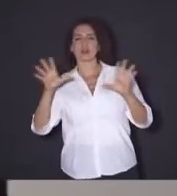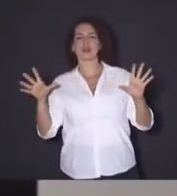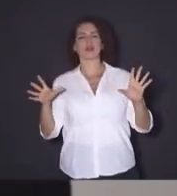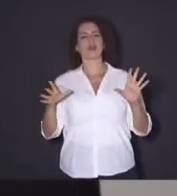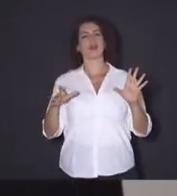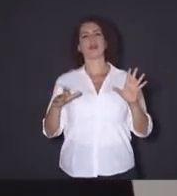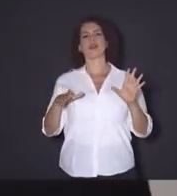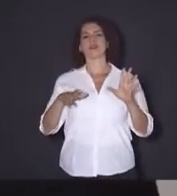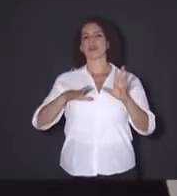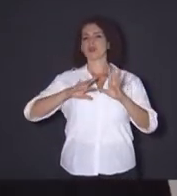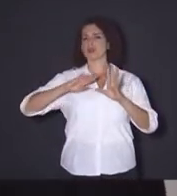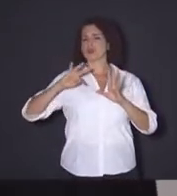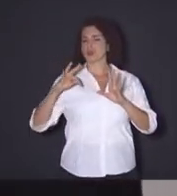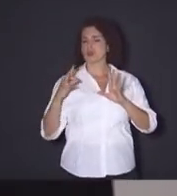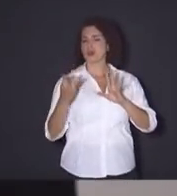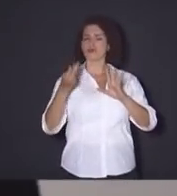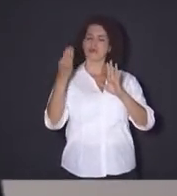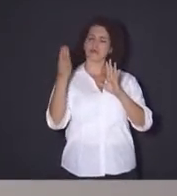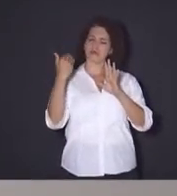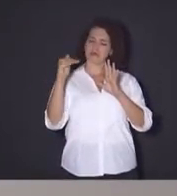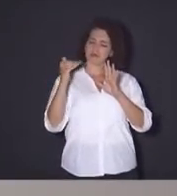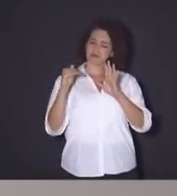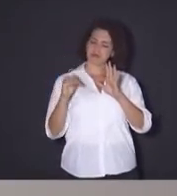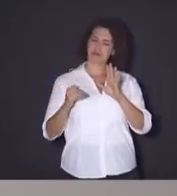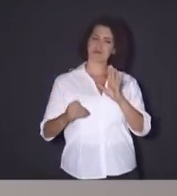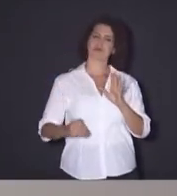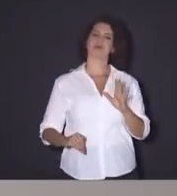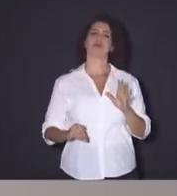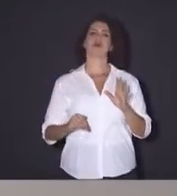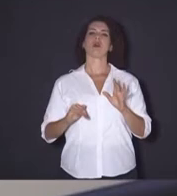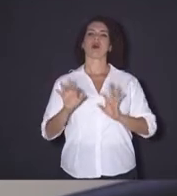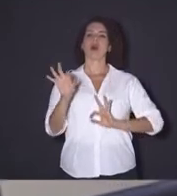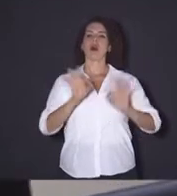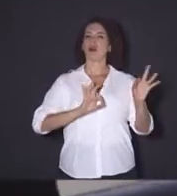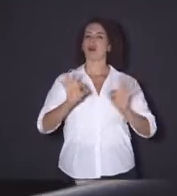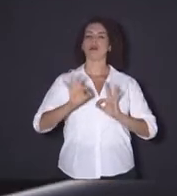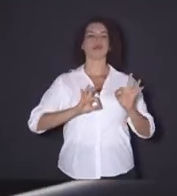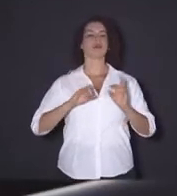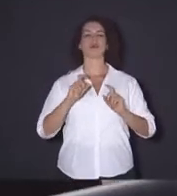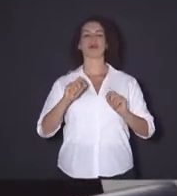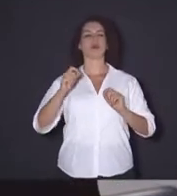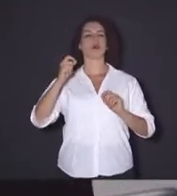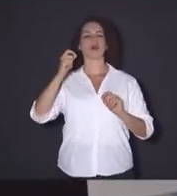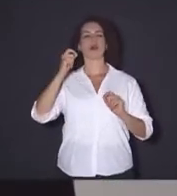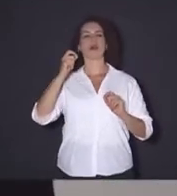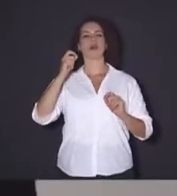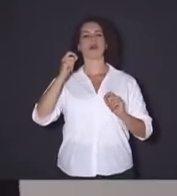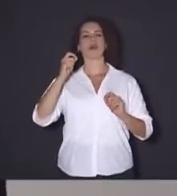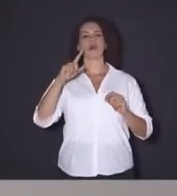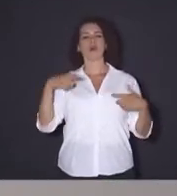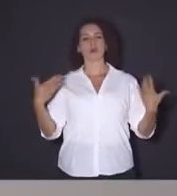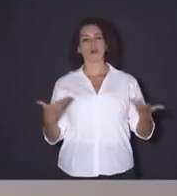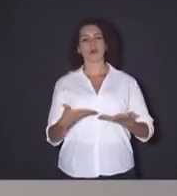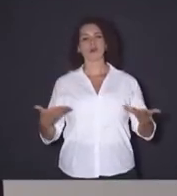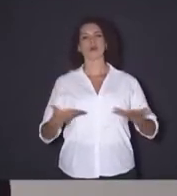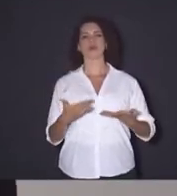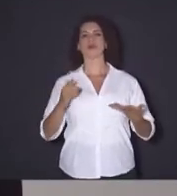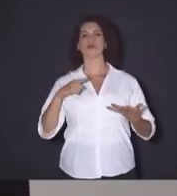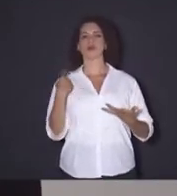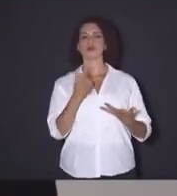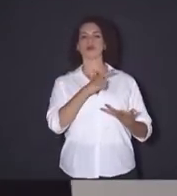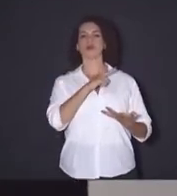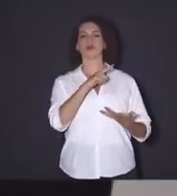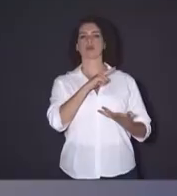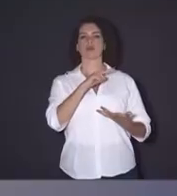ou seja, todos esses elementos conformam aí a ideia de que nós temos hoje uma